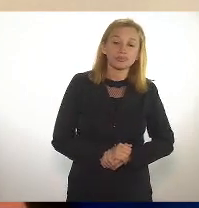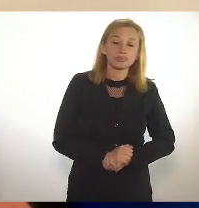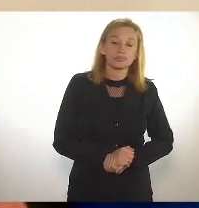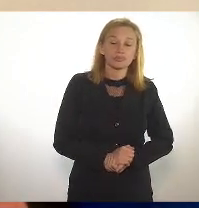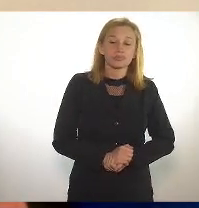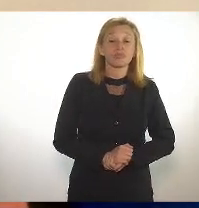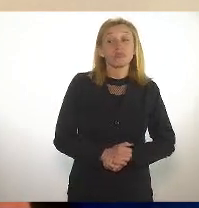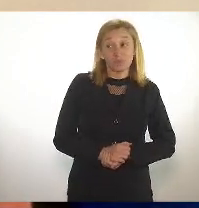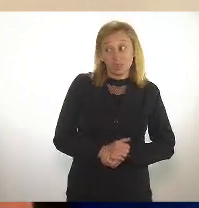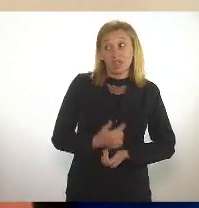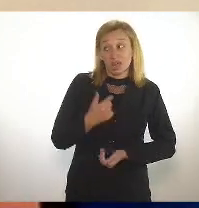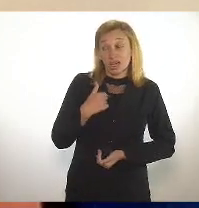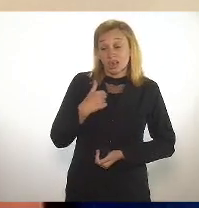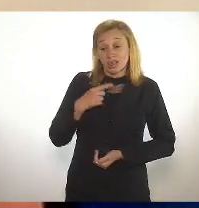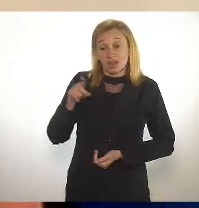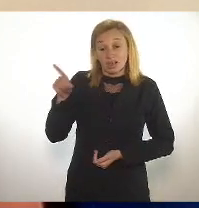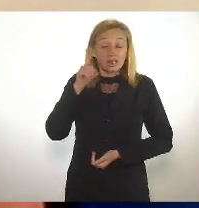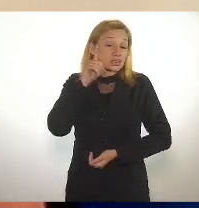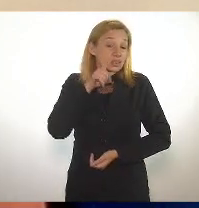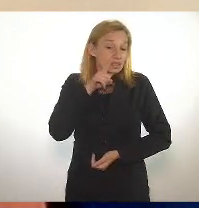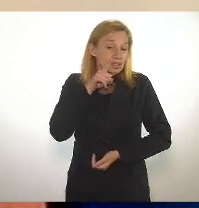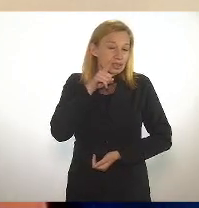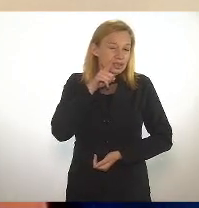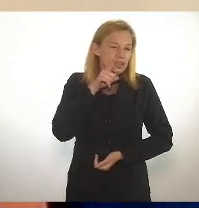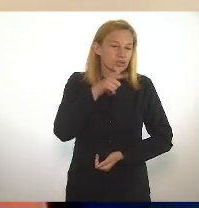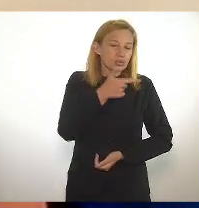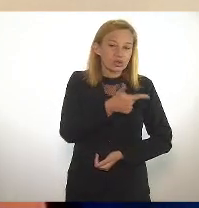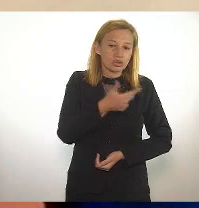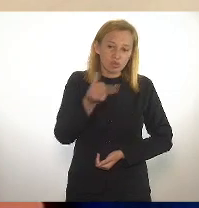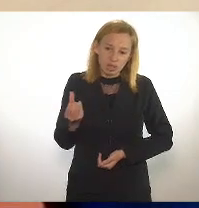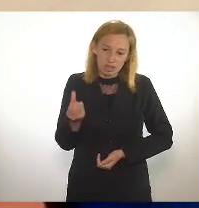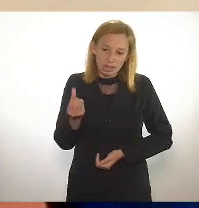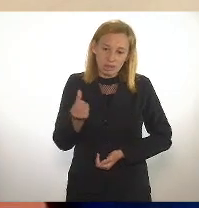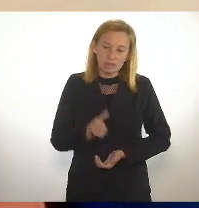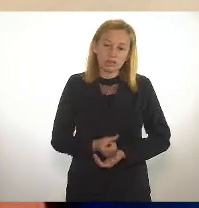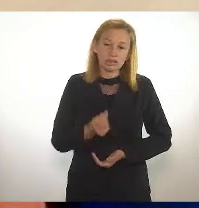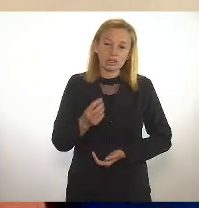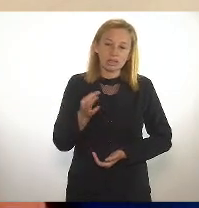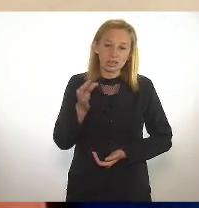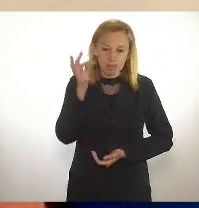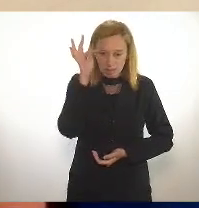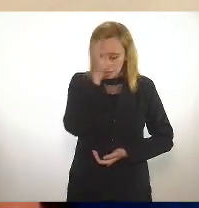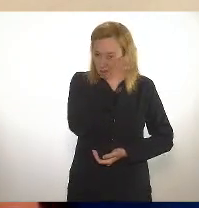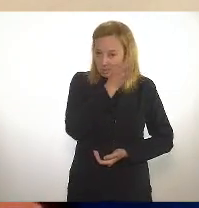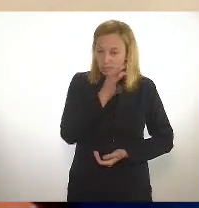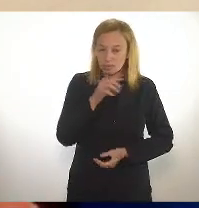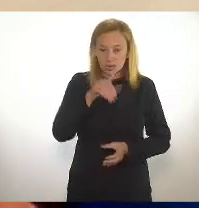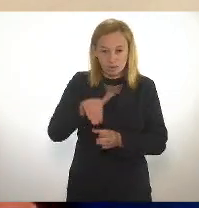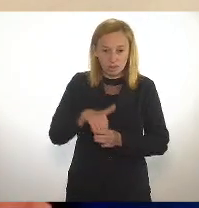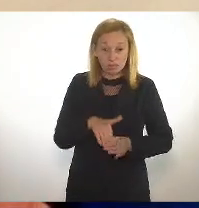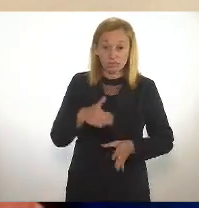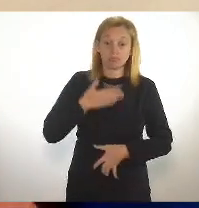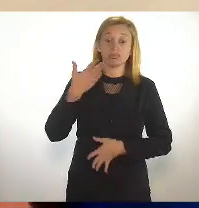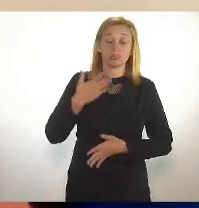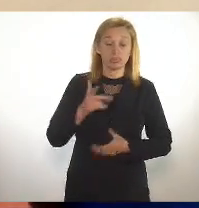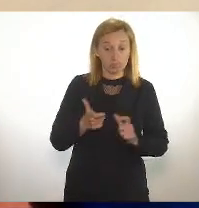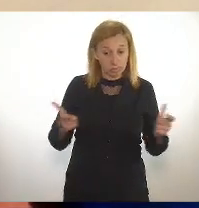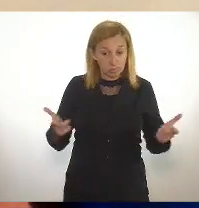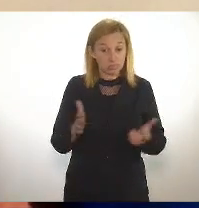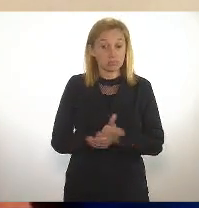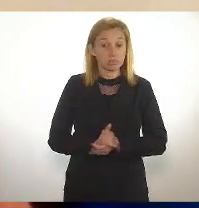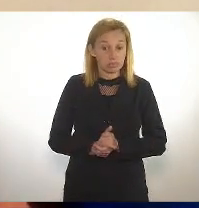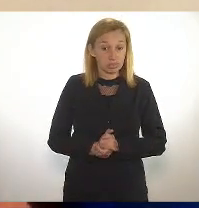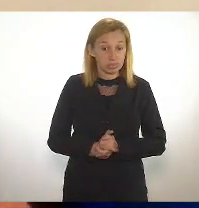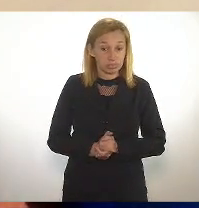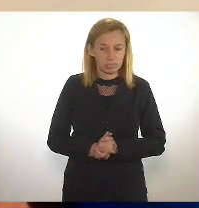eu estava nos Estados Unidos em 2016, quando o Trump foi eleito. Foi uma surpresa muito grande. Se você pegasse